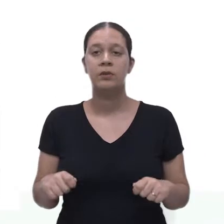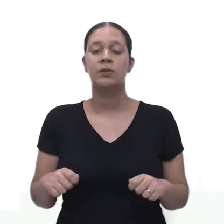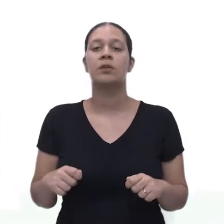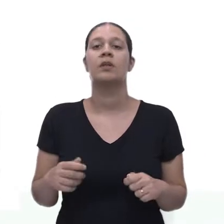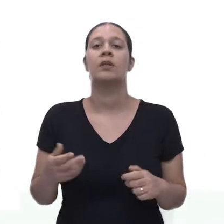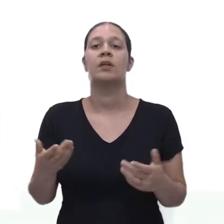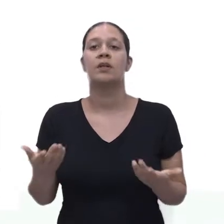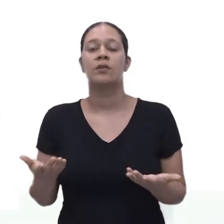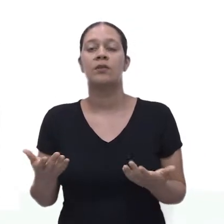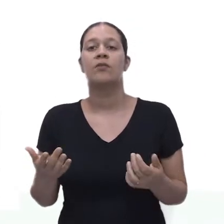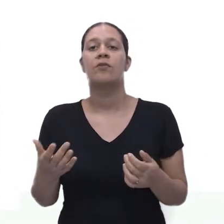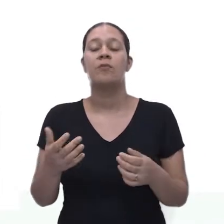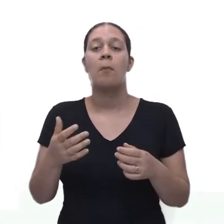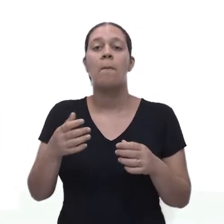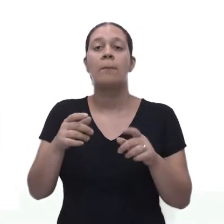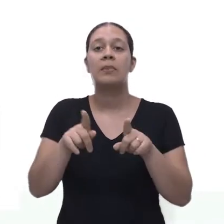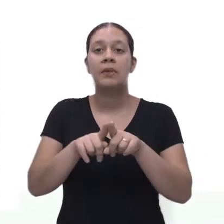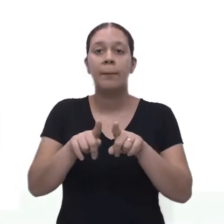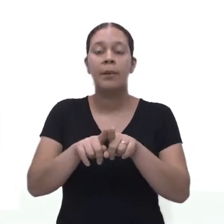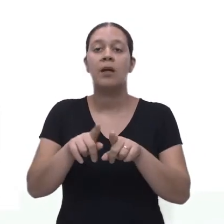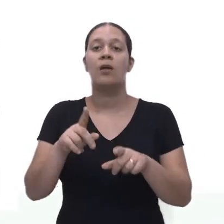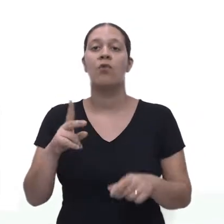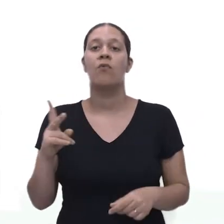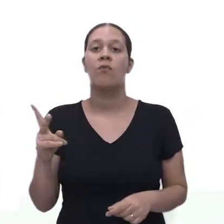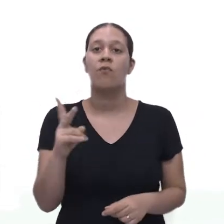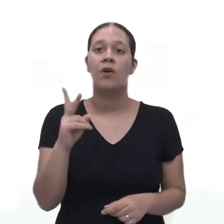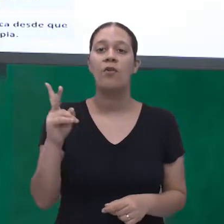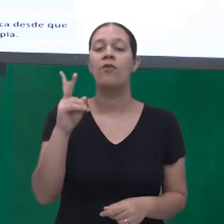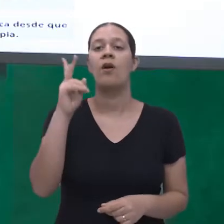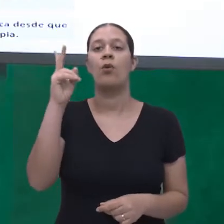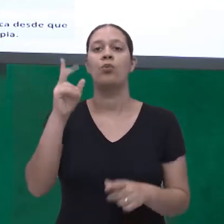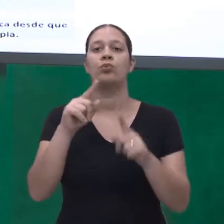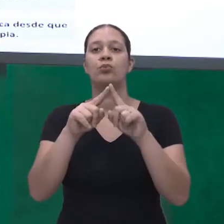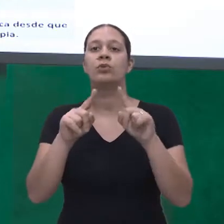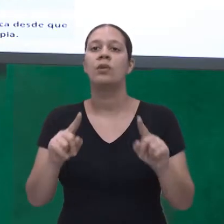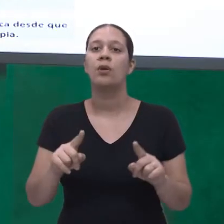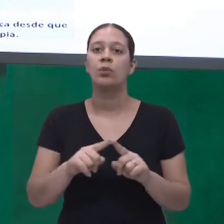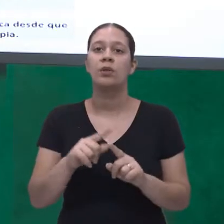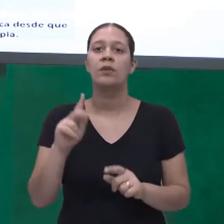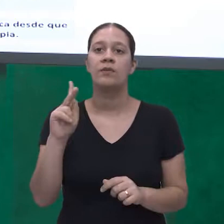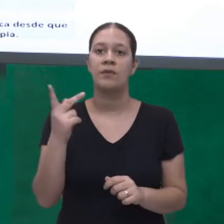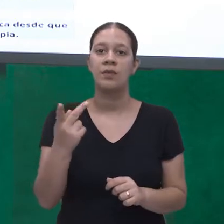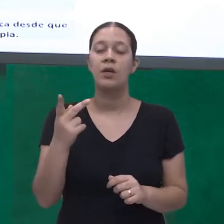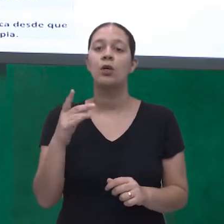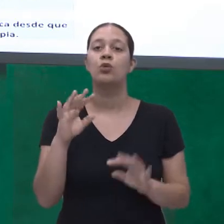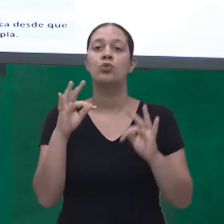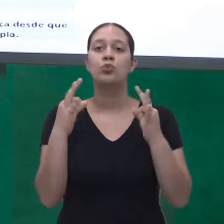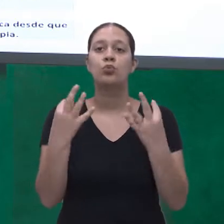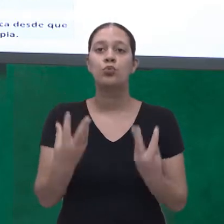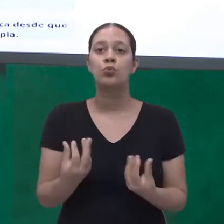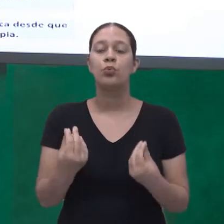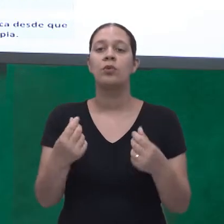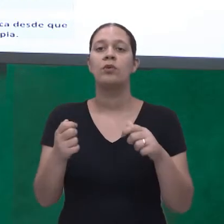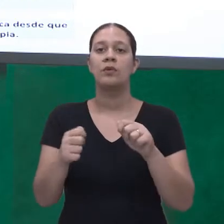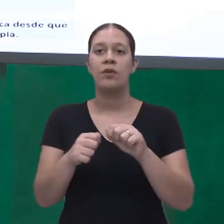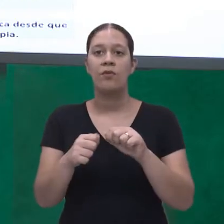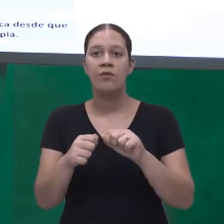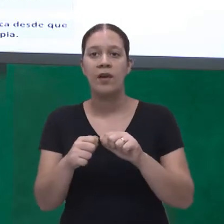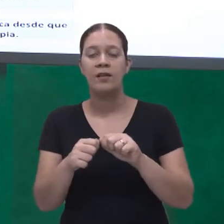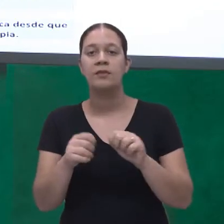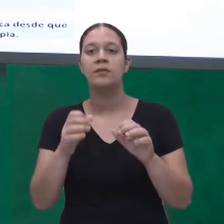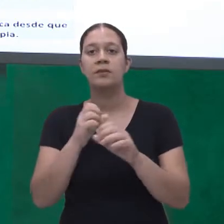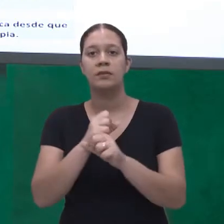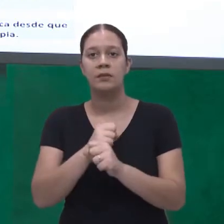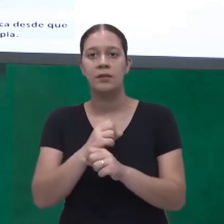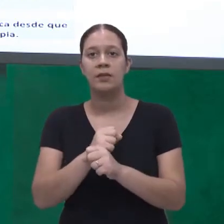equação termoquímica desde que inverta também os valores do ΔH. Então tudo que a gente faz para a equação,